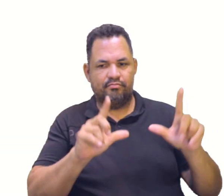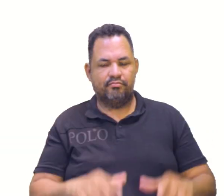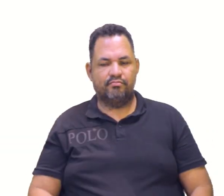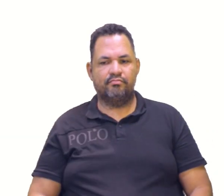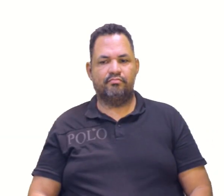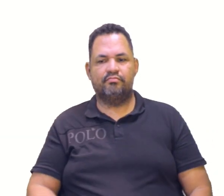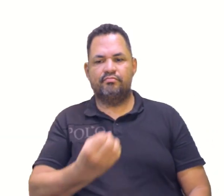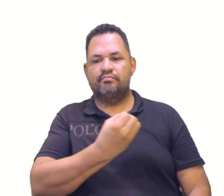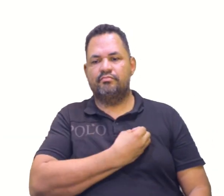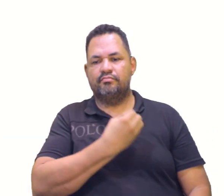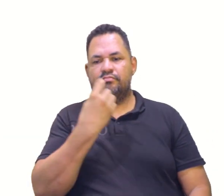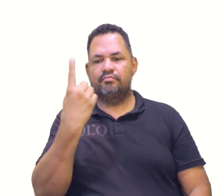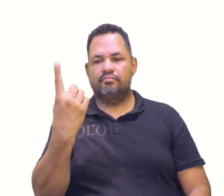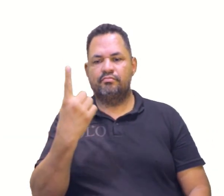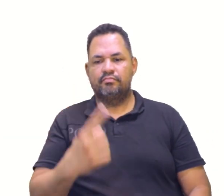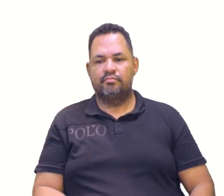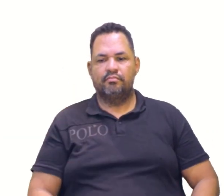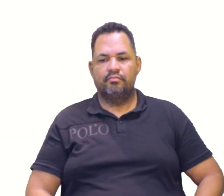para a questão de número 1.